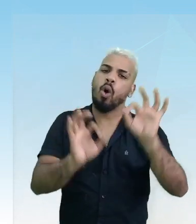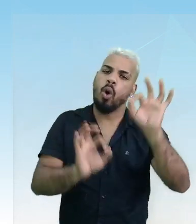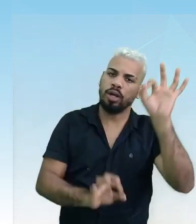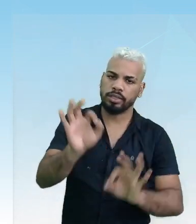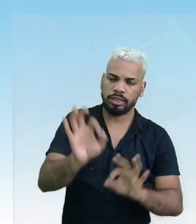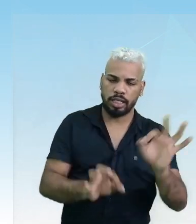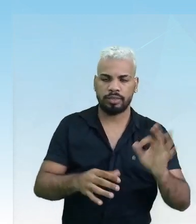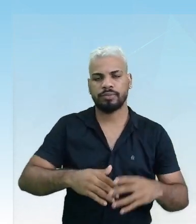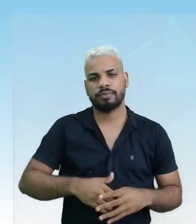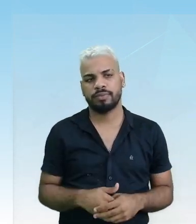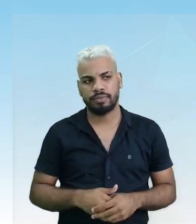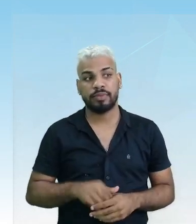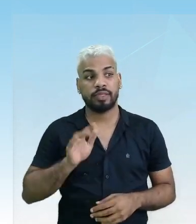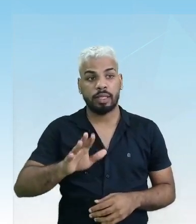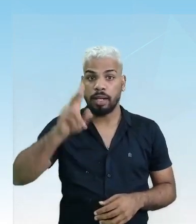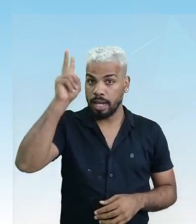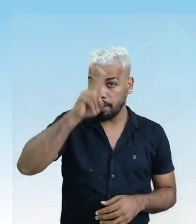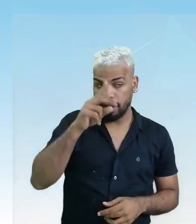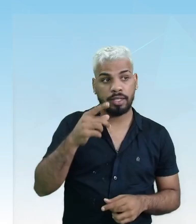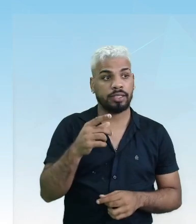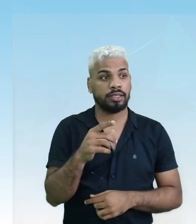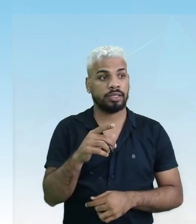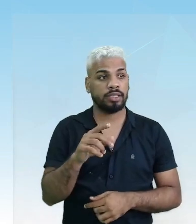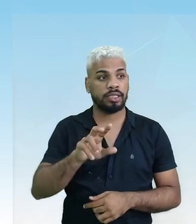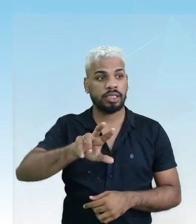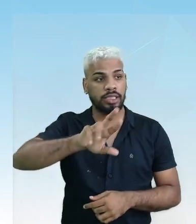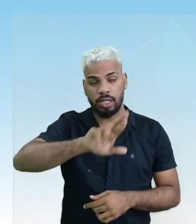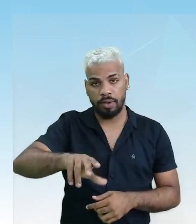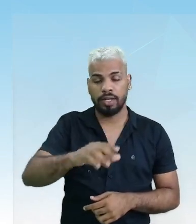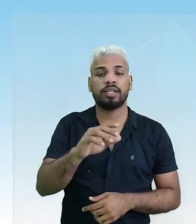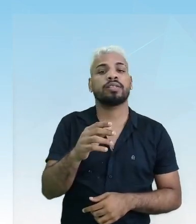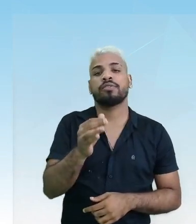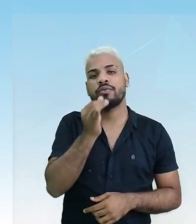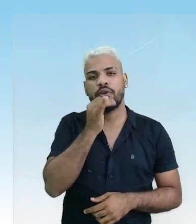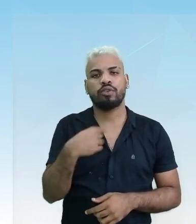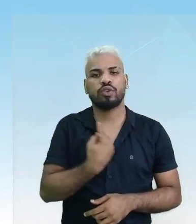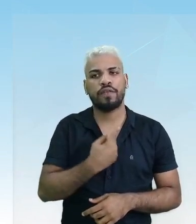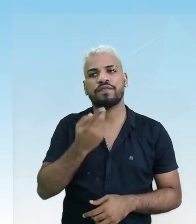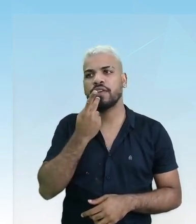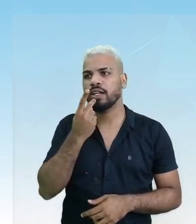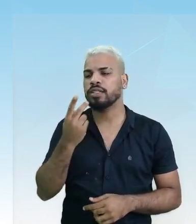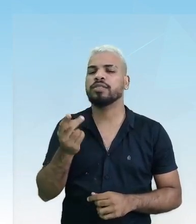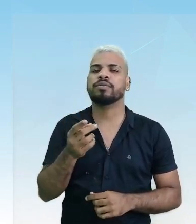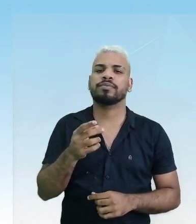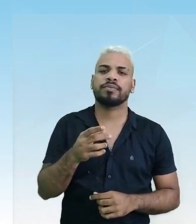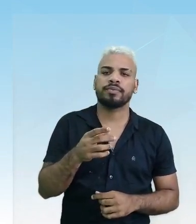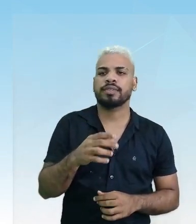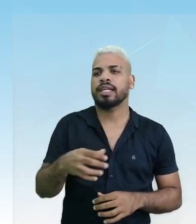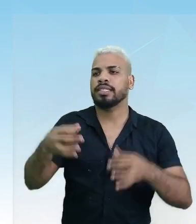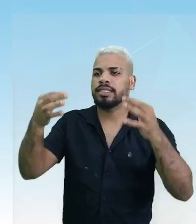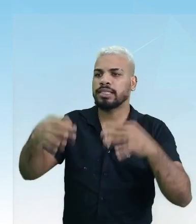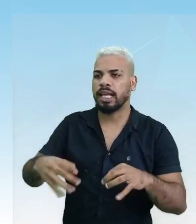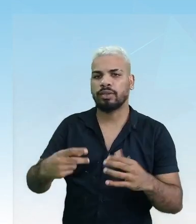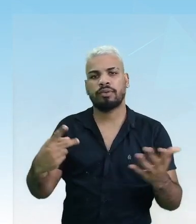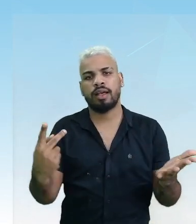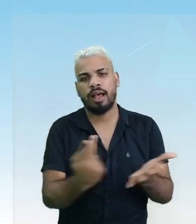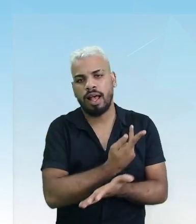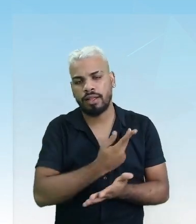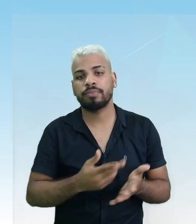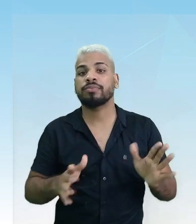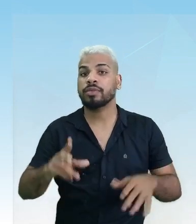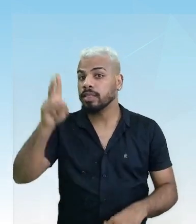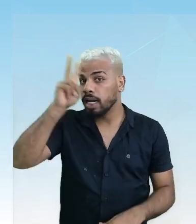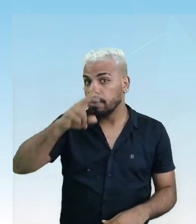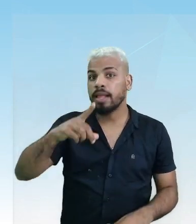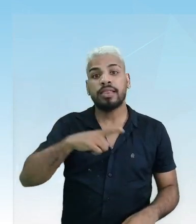Lembrem-se disso. Agora, lembrar que não é essa questão. Nós falamos que alguém fala certo ou errado. Lembrar